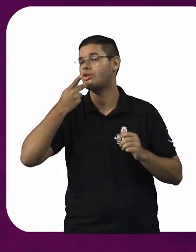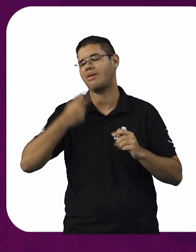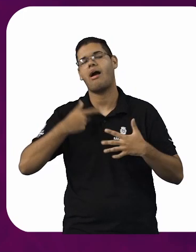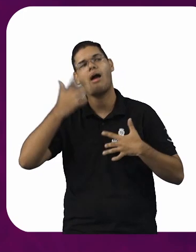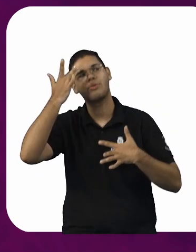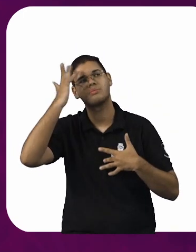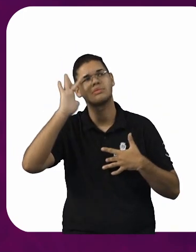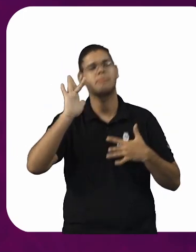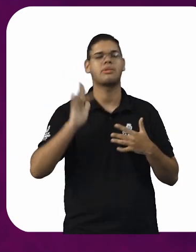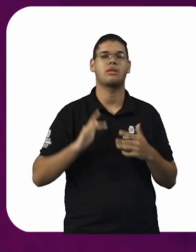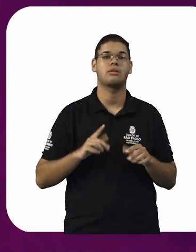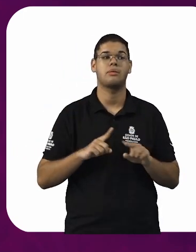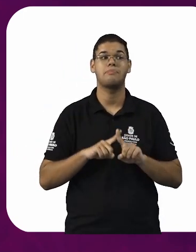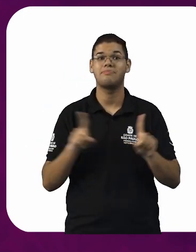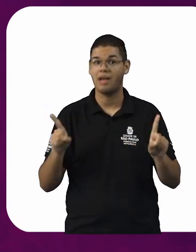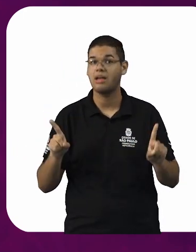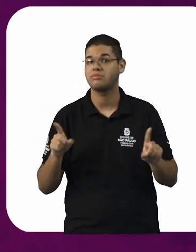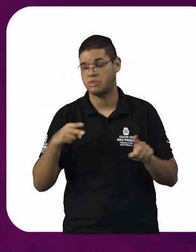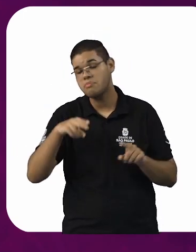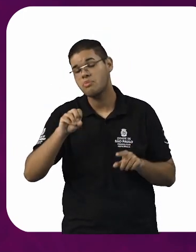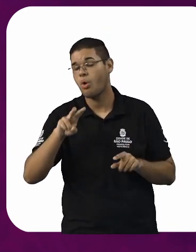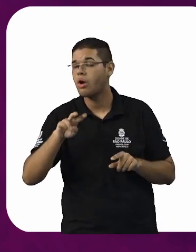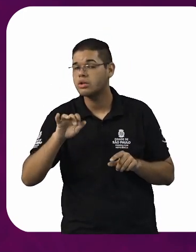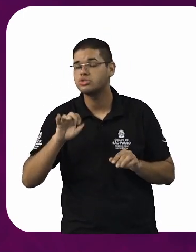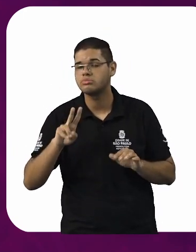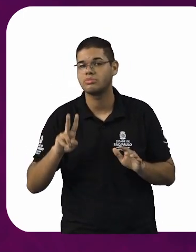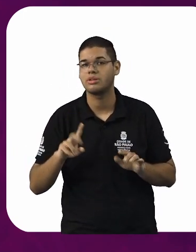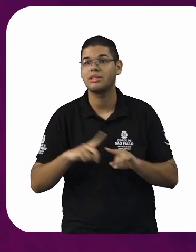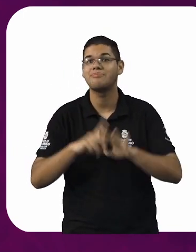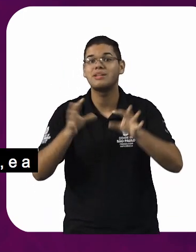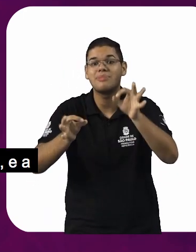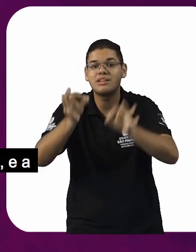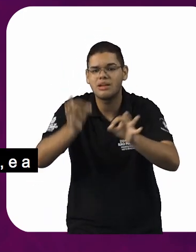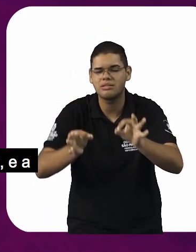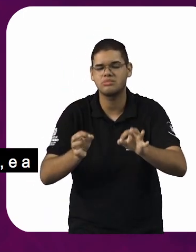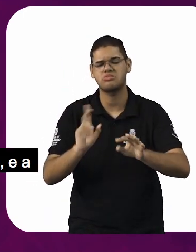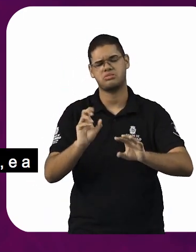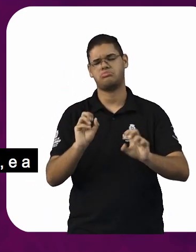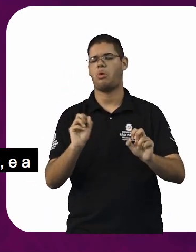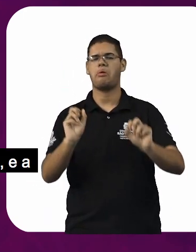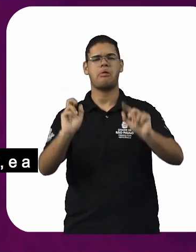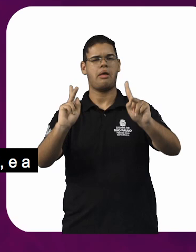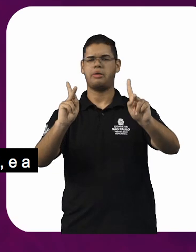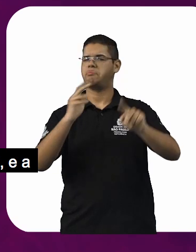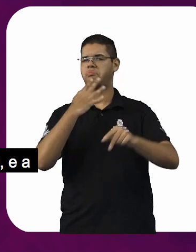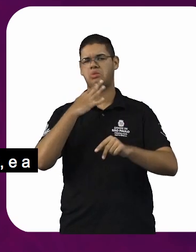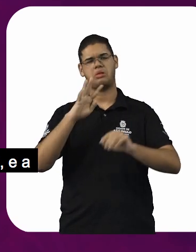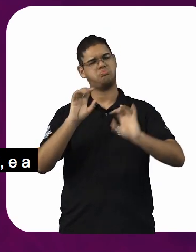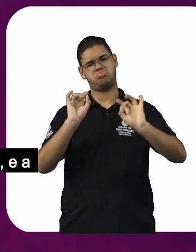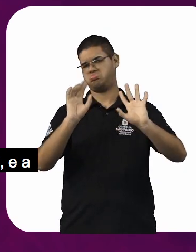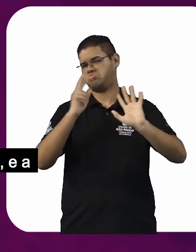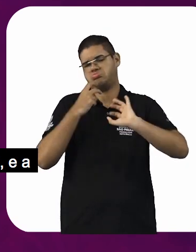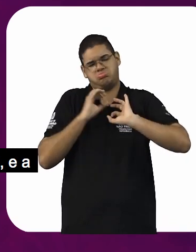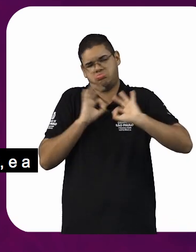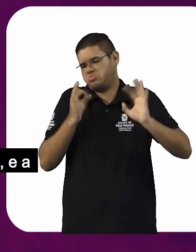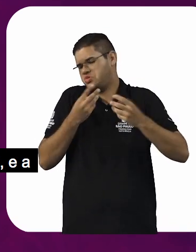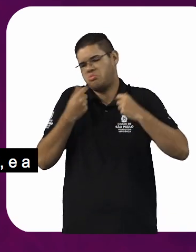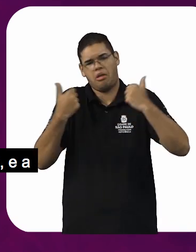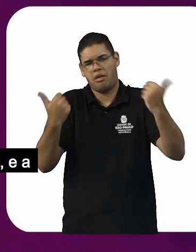mesmo sem querer, ilícito civil. E mesmo assim a justiça não reconhece. A gente precisa capacitar e sensibilizar